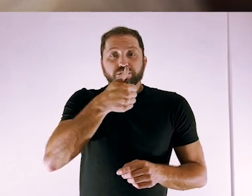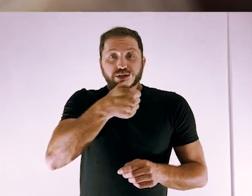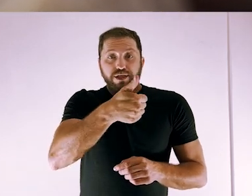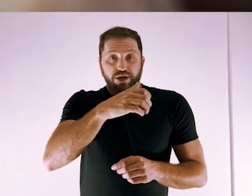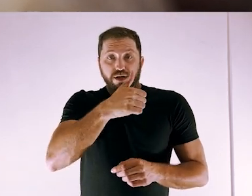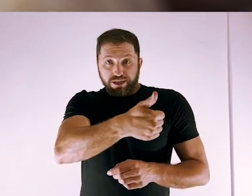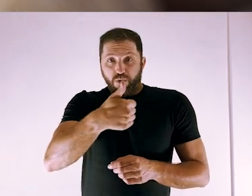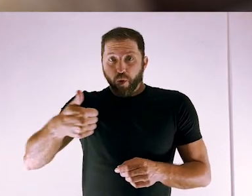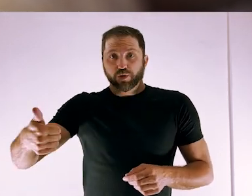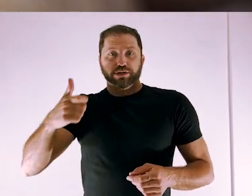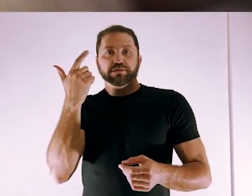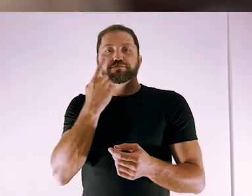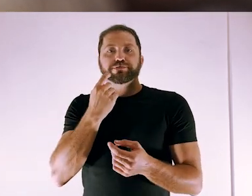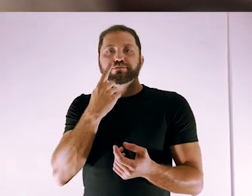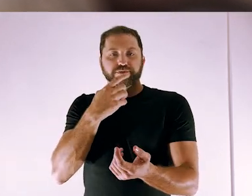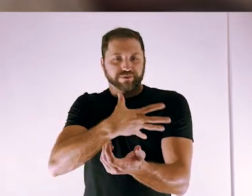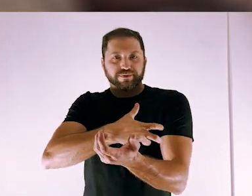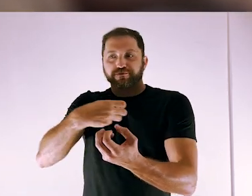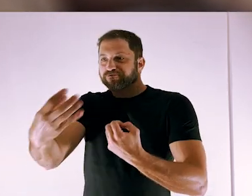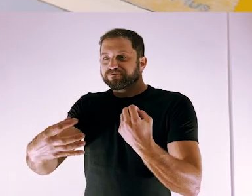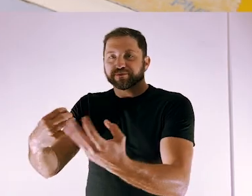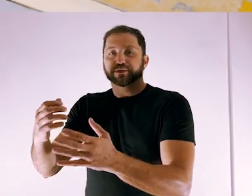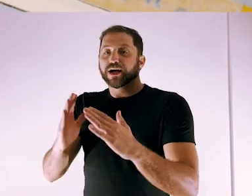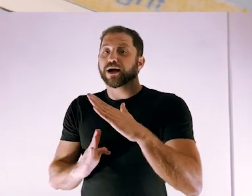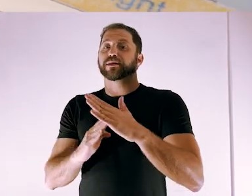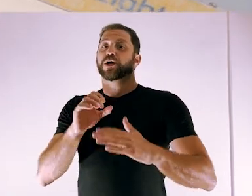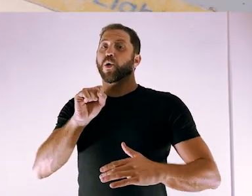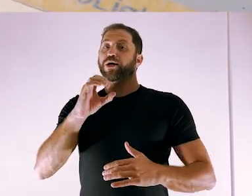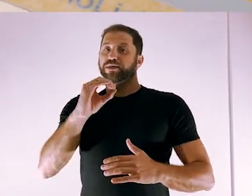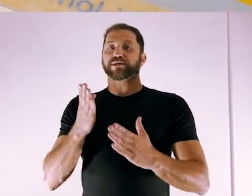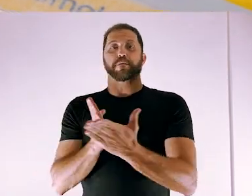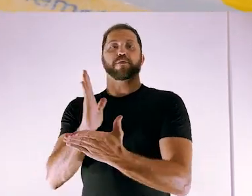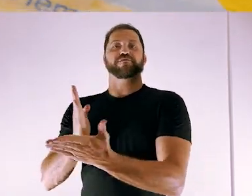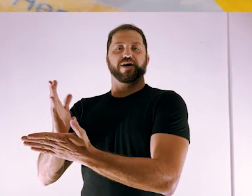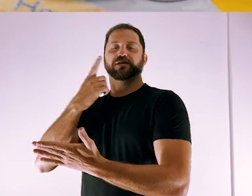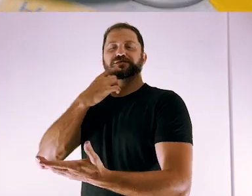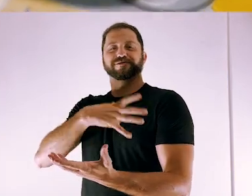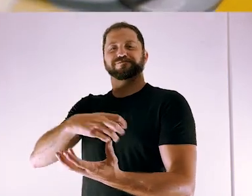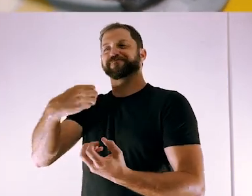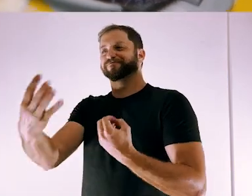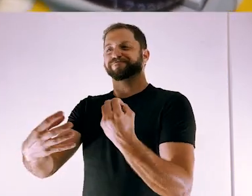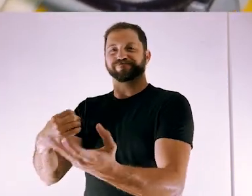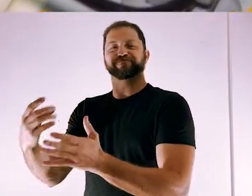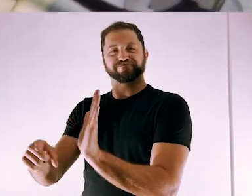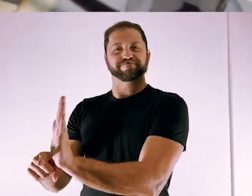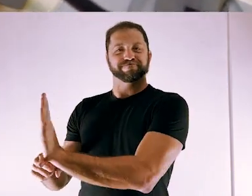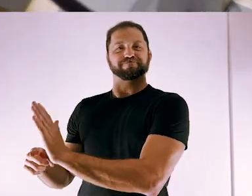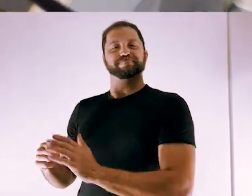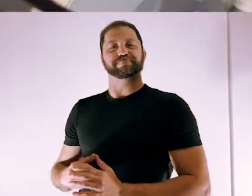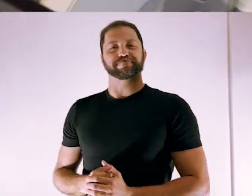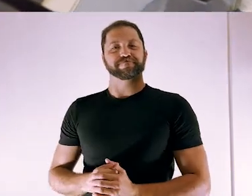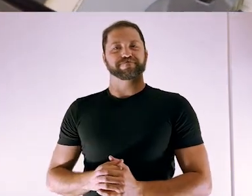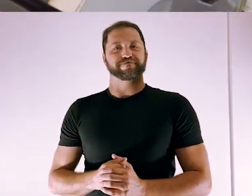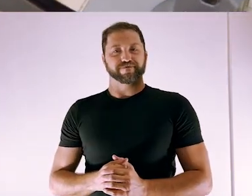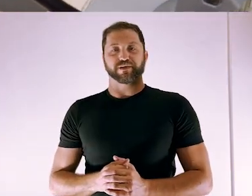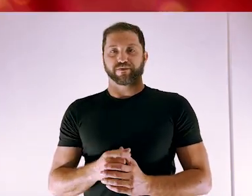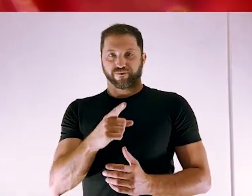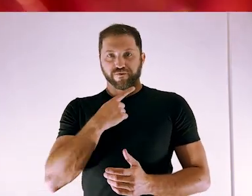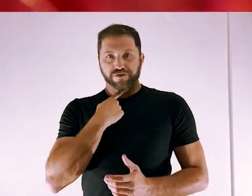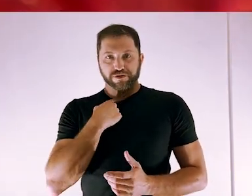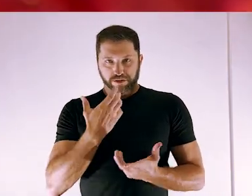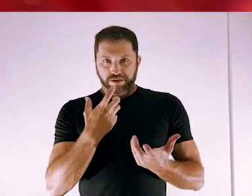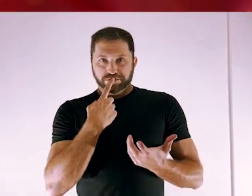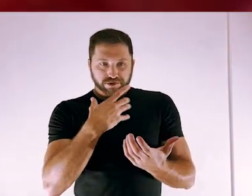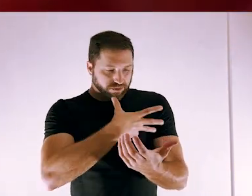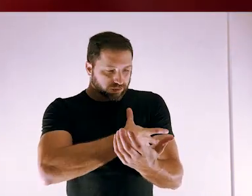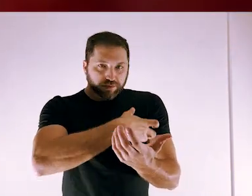arrecadados 111 bolsas de sangue. Dessas, 80 foram aceitas pelo Banco de Sangue Paulista. Para